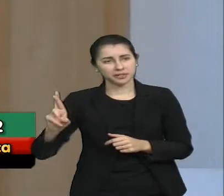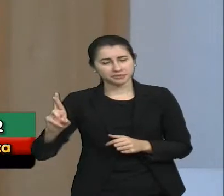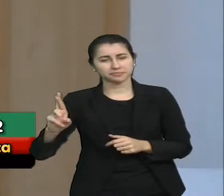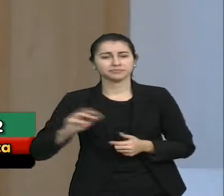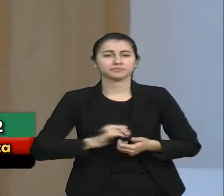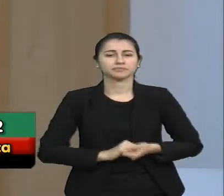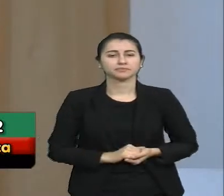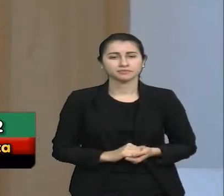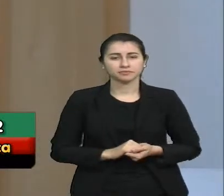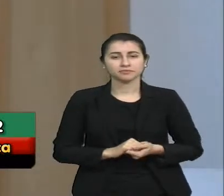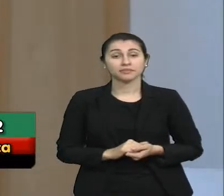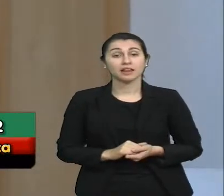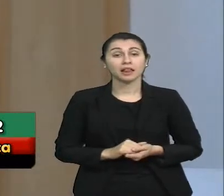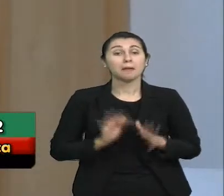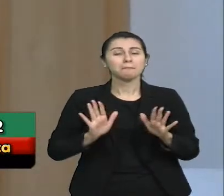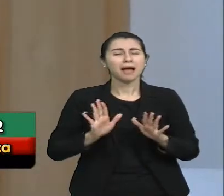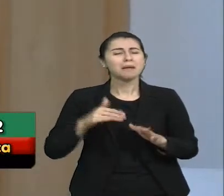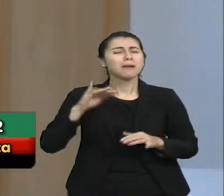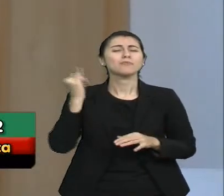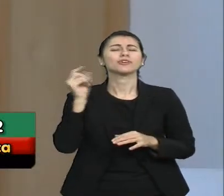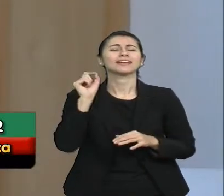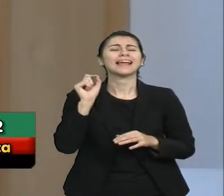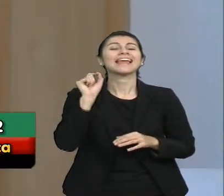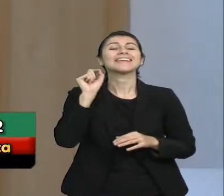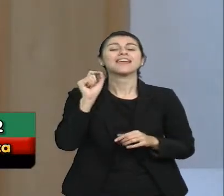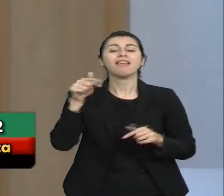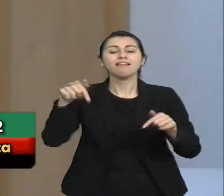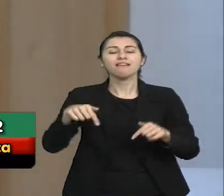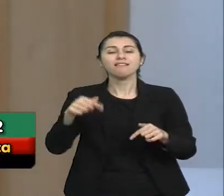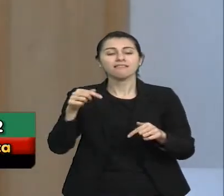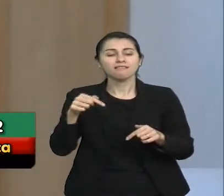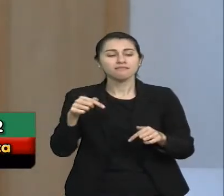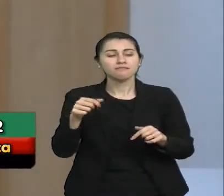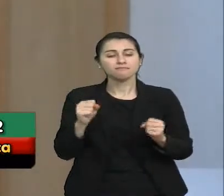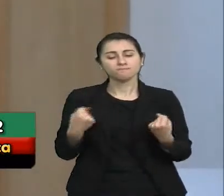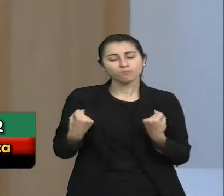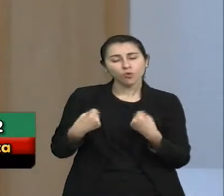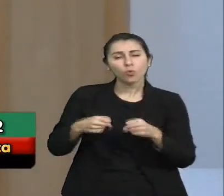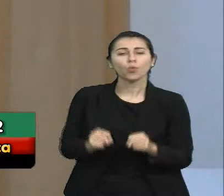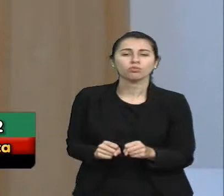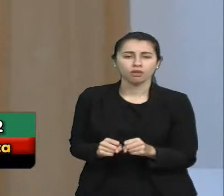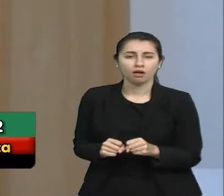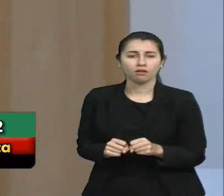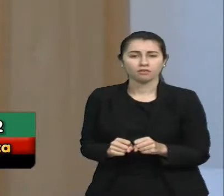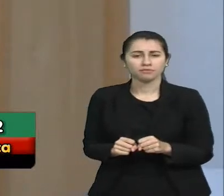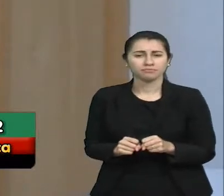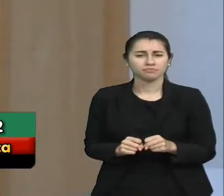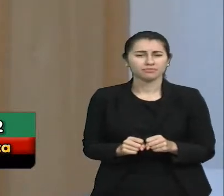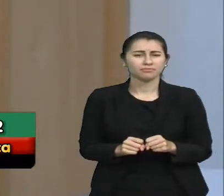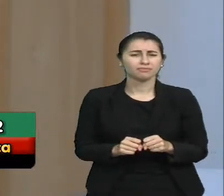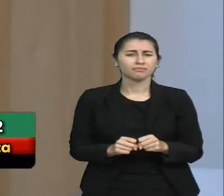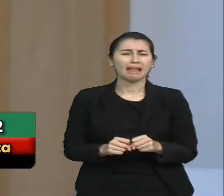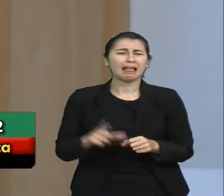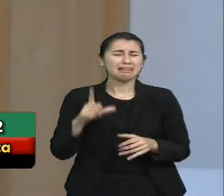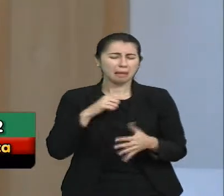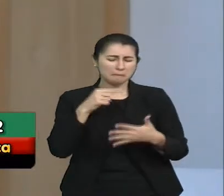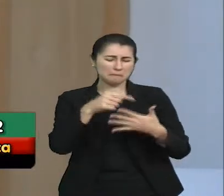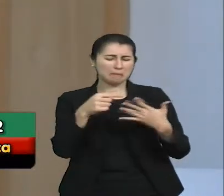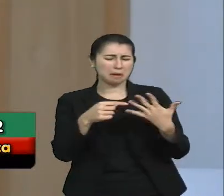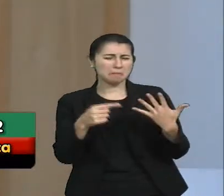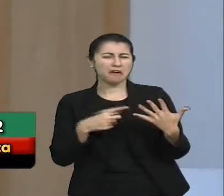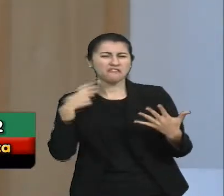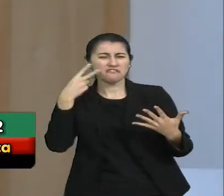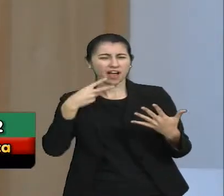está aqui nessa sala hoje. Porque vários, muitos vereadores aparecem aqui para votar projetos de